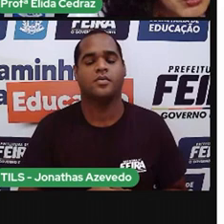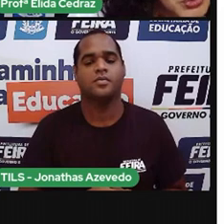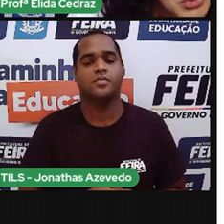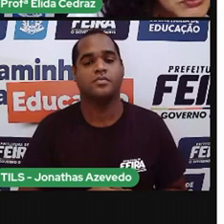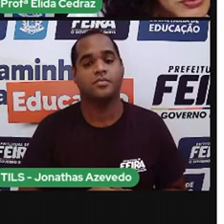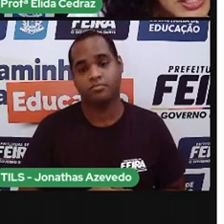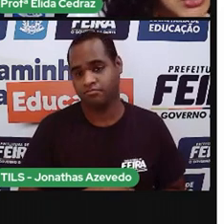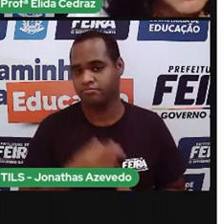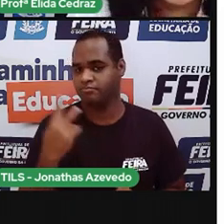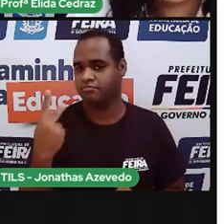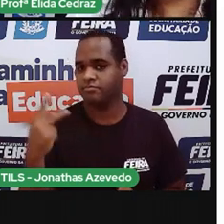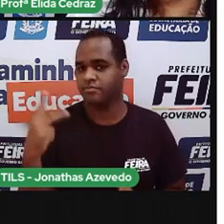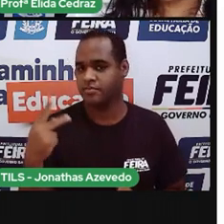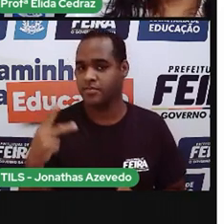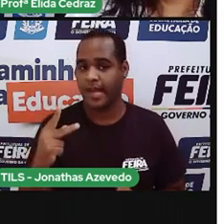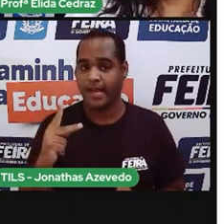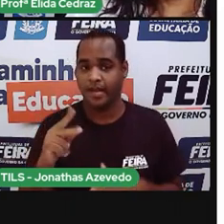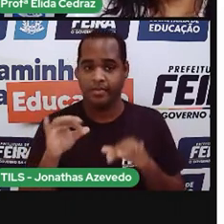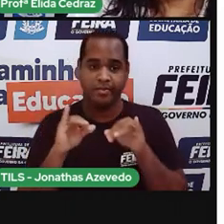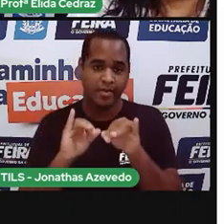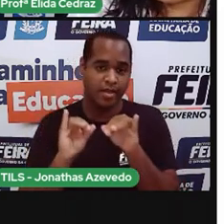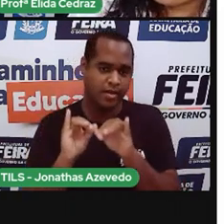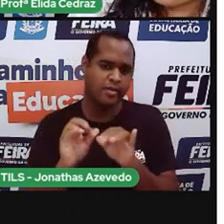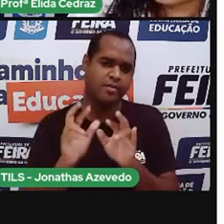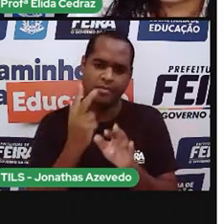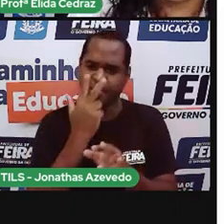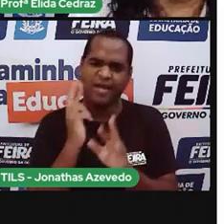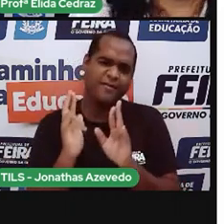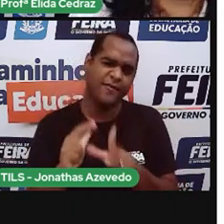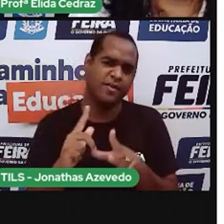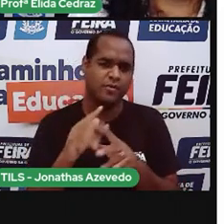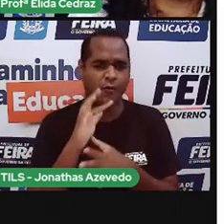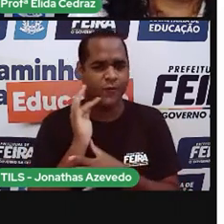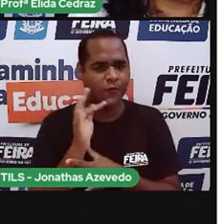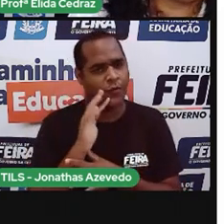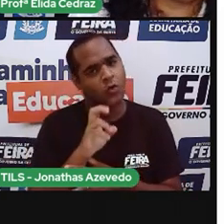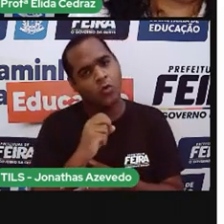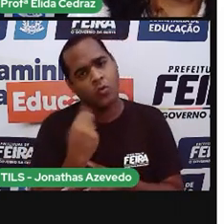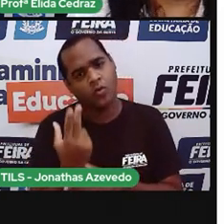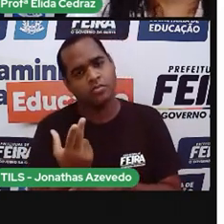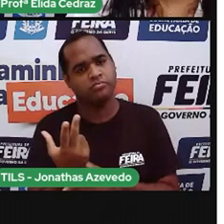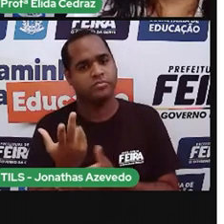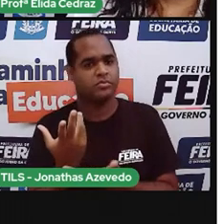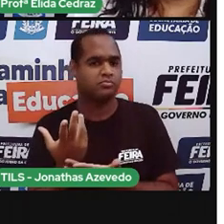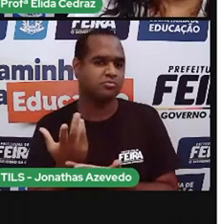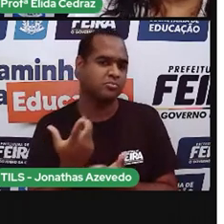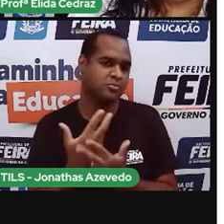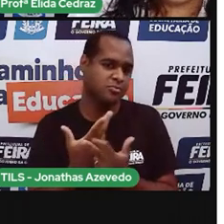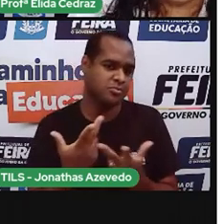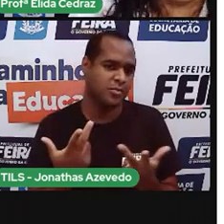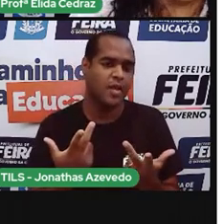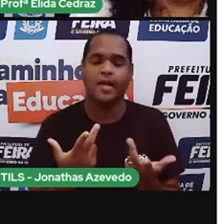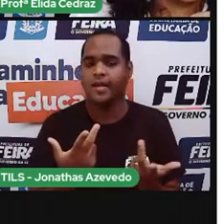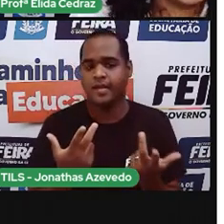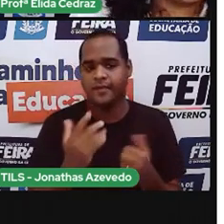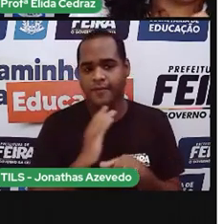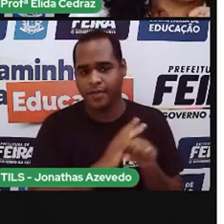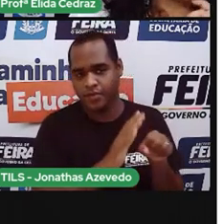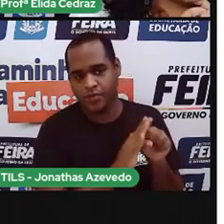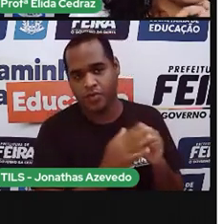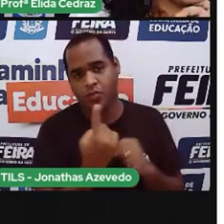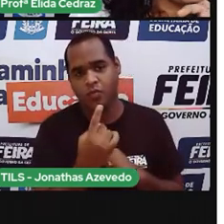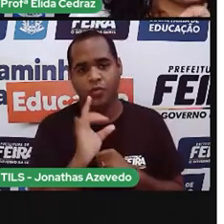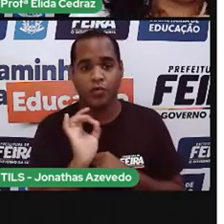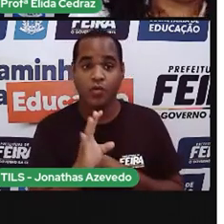supermercado é muito difícil você ver uma fruta ou uma verdura vendida na unidade. A